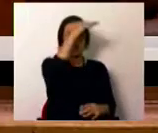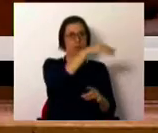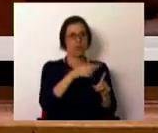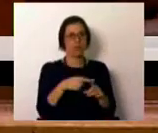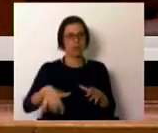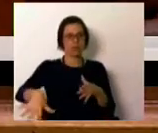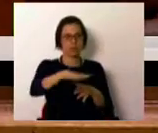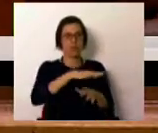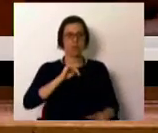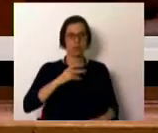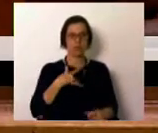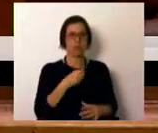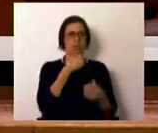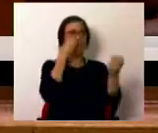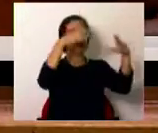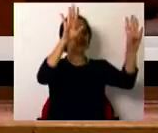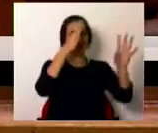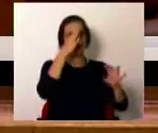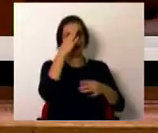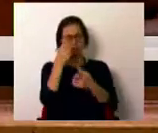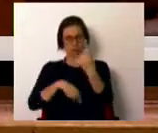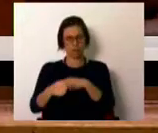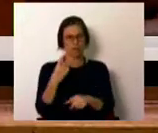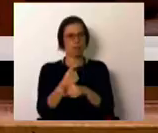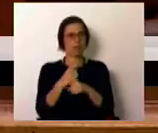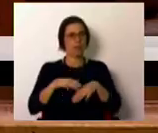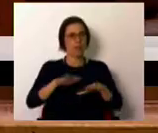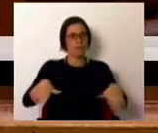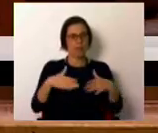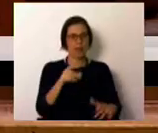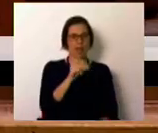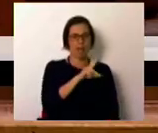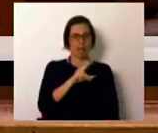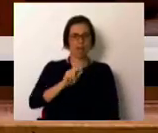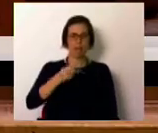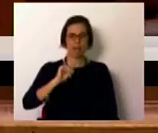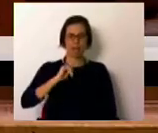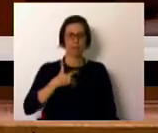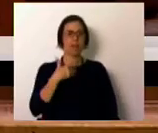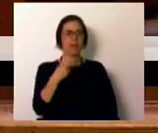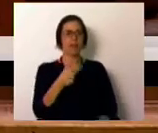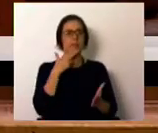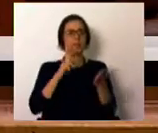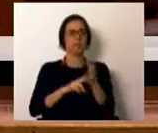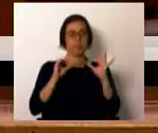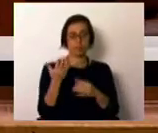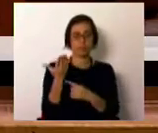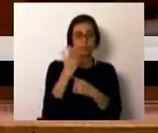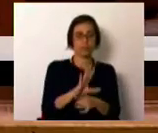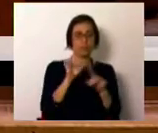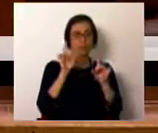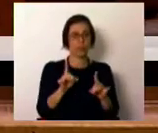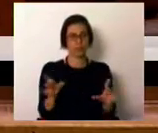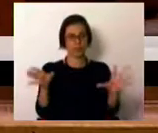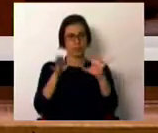no estuário do Sado e também em relação às praias da Arrábida. E a verdade é que, por exemplo,